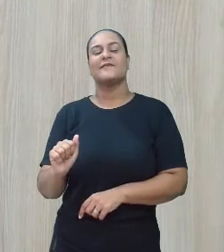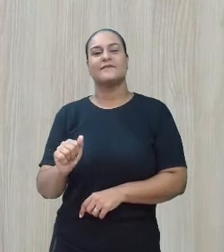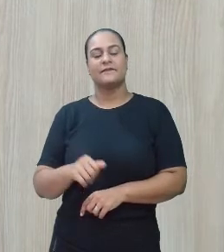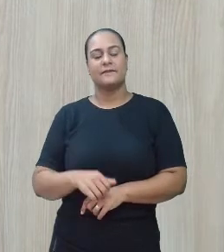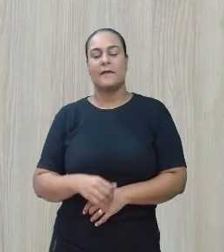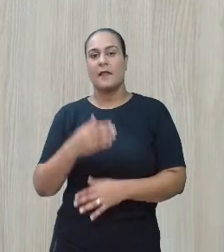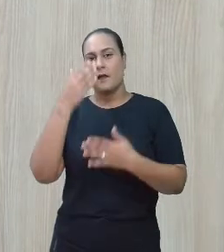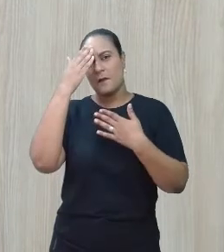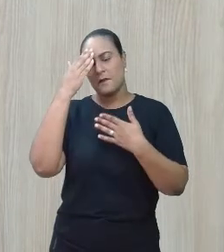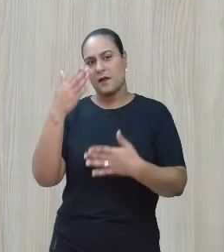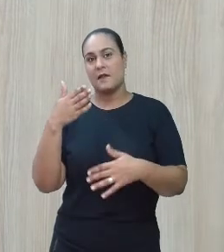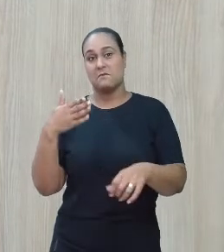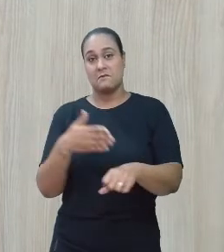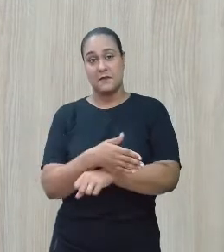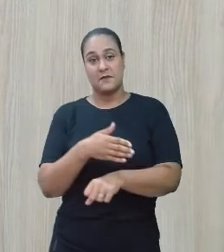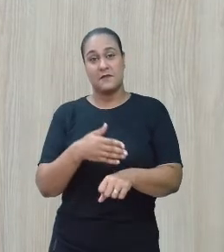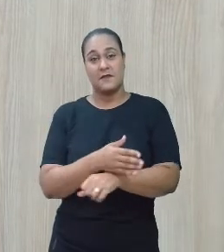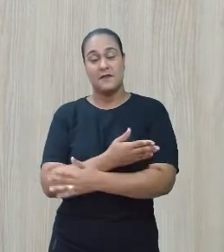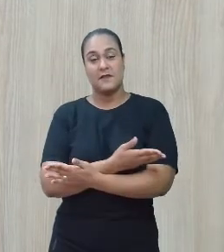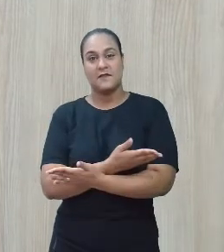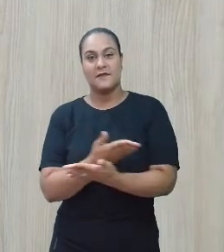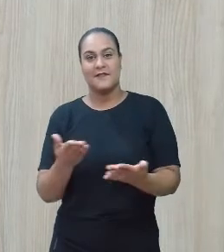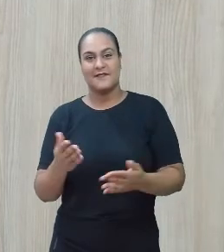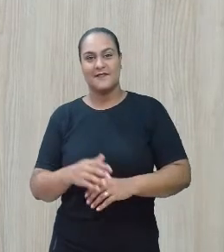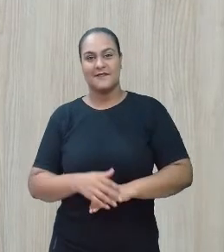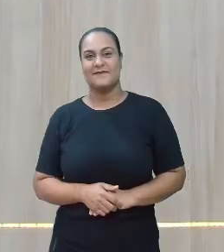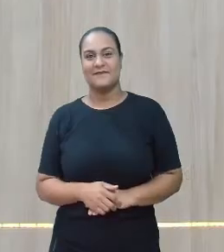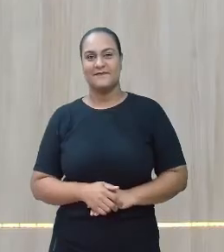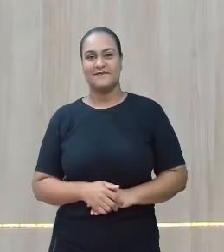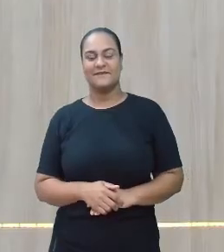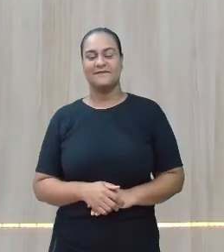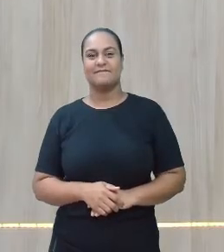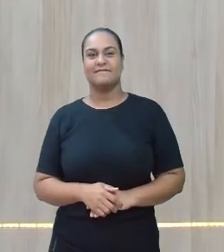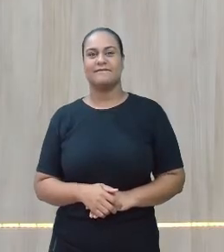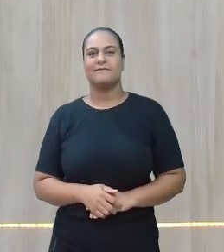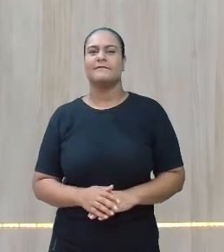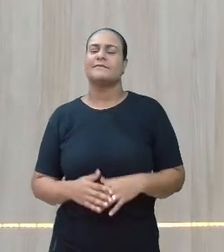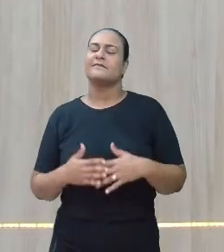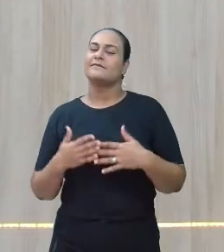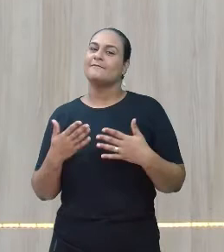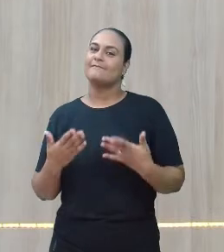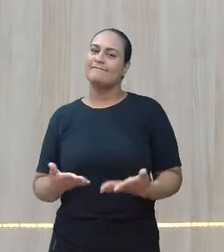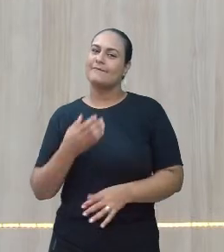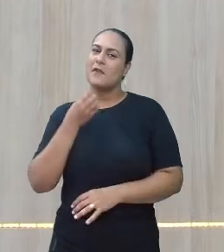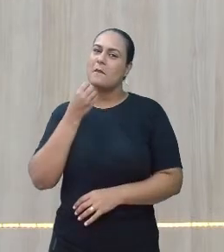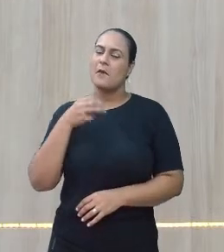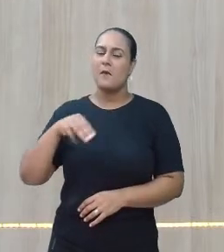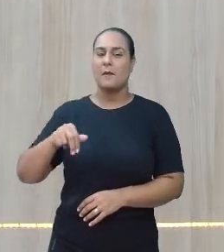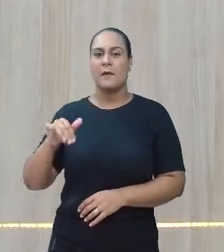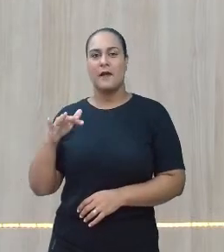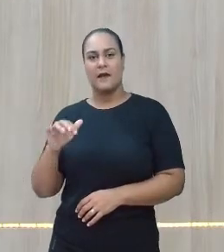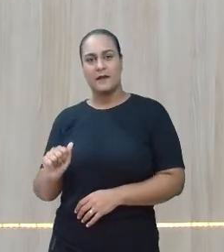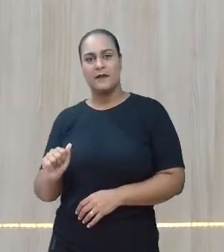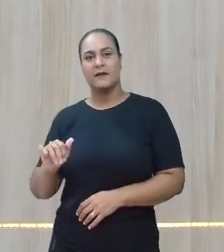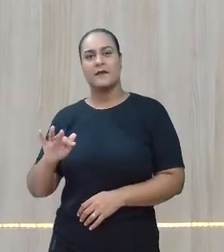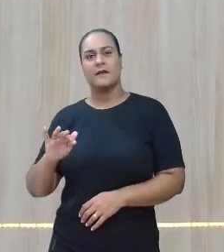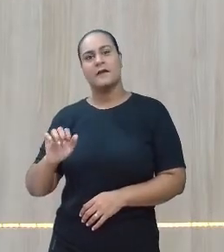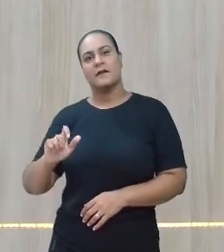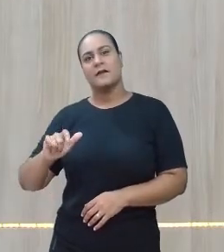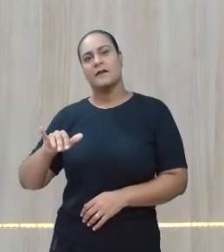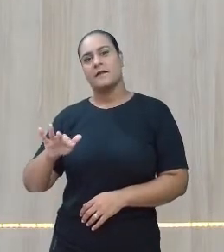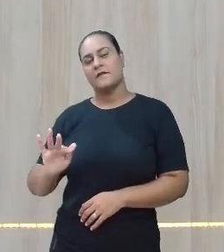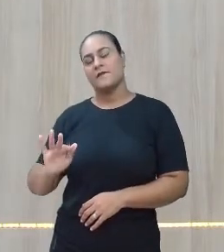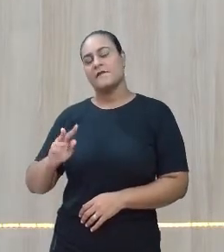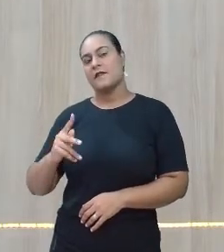também por estarem aqui conosco para mais um momento. Pois é, que bom, né? Maria, Felipe, aí